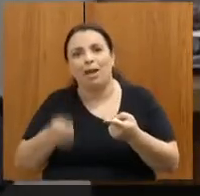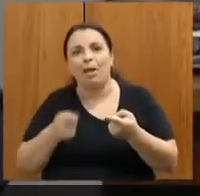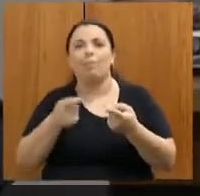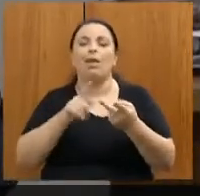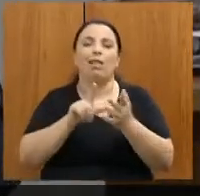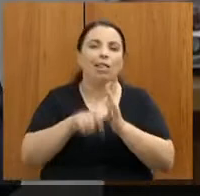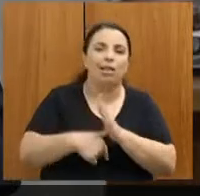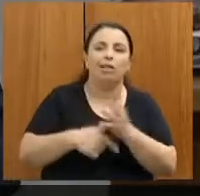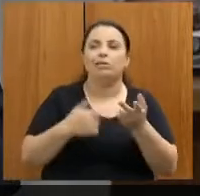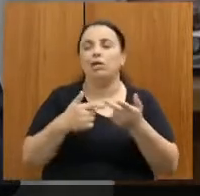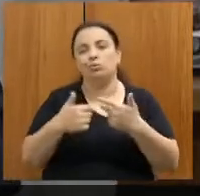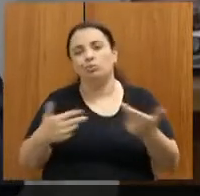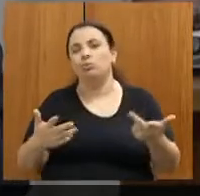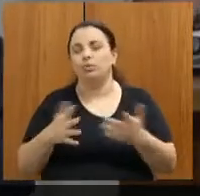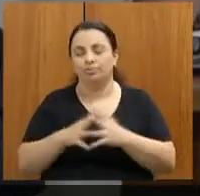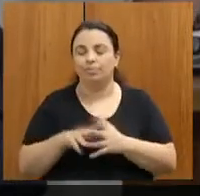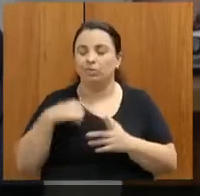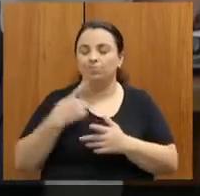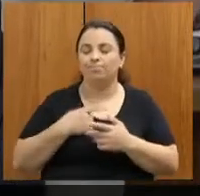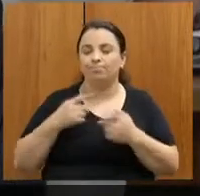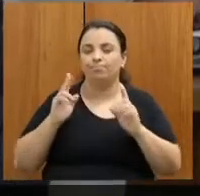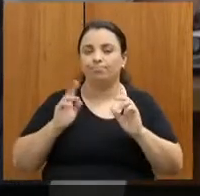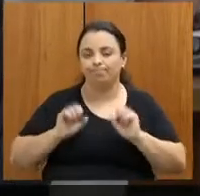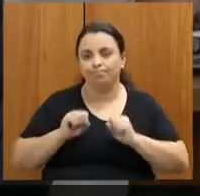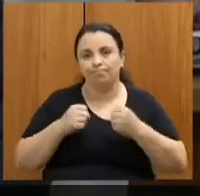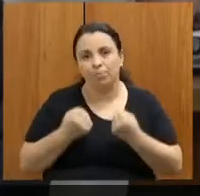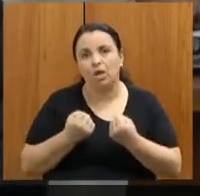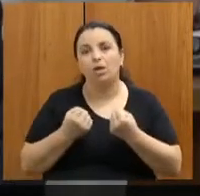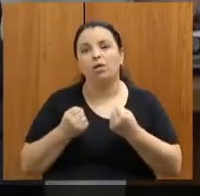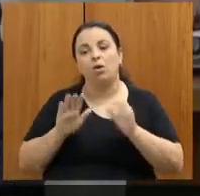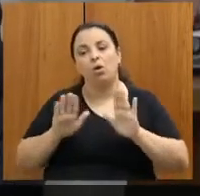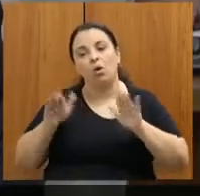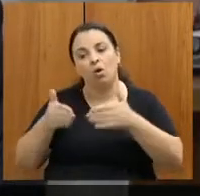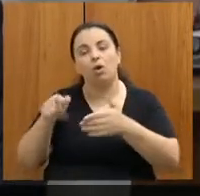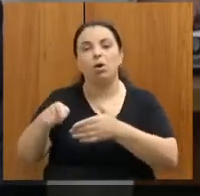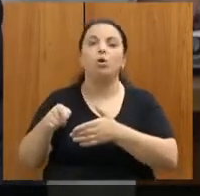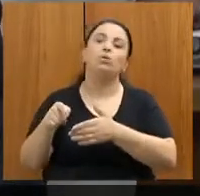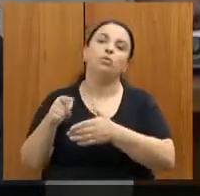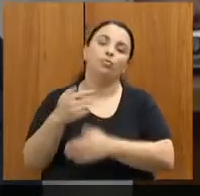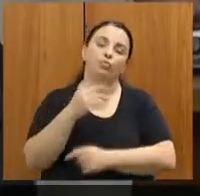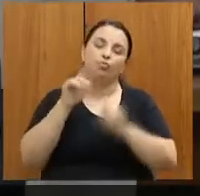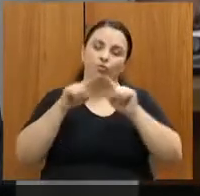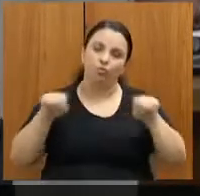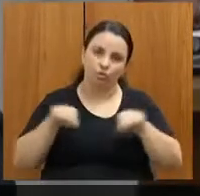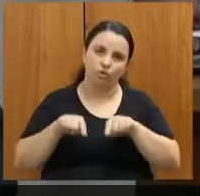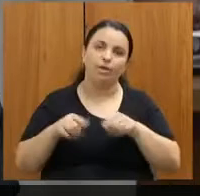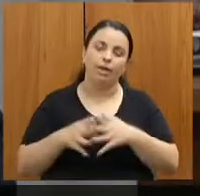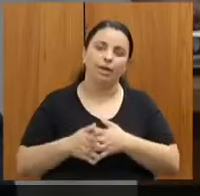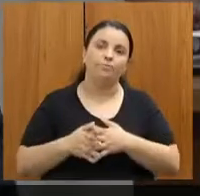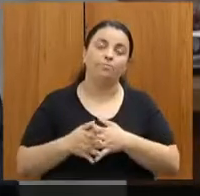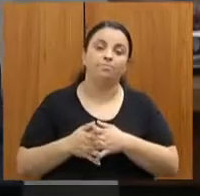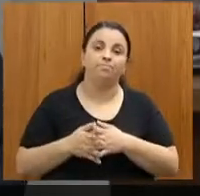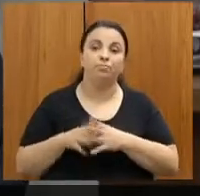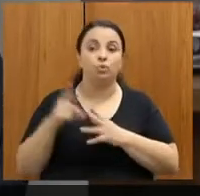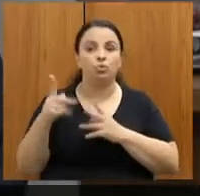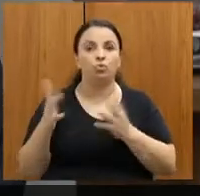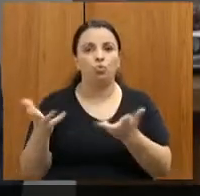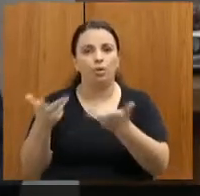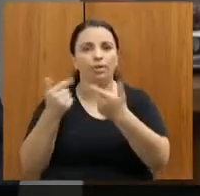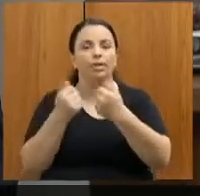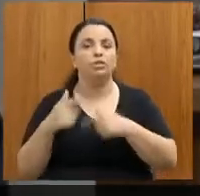que a gente assumiu é só colocou a questão de pagaria menos durante seis anos sim é